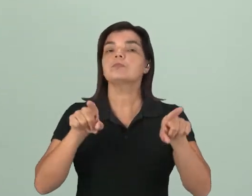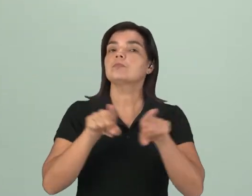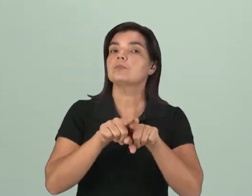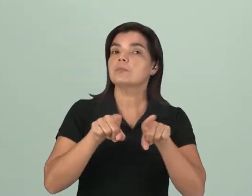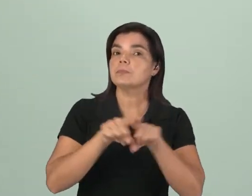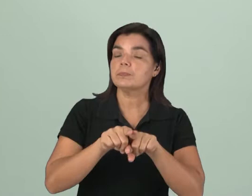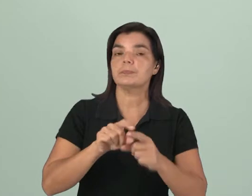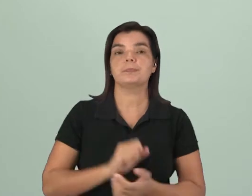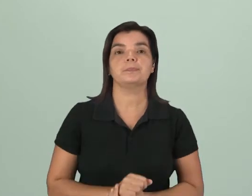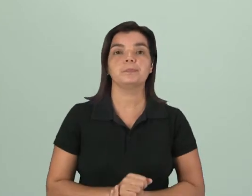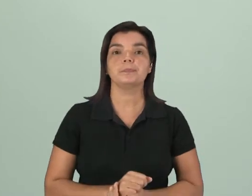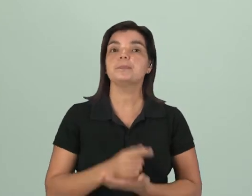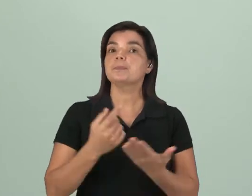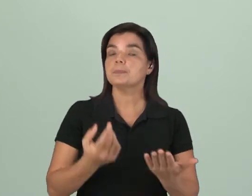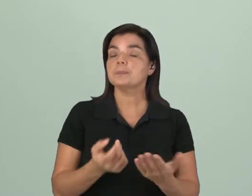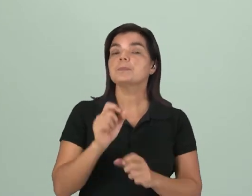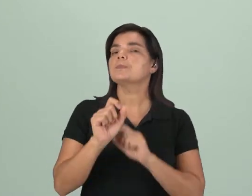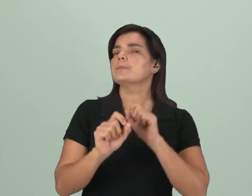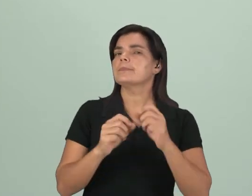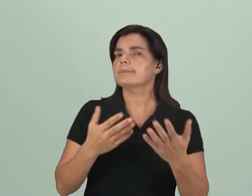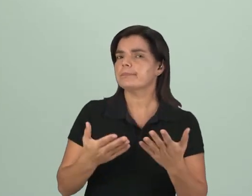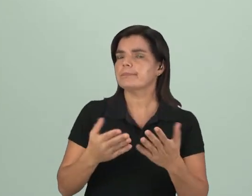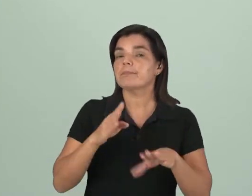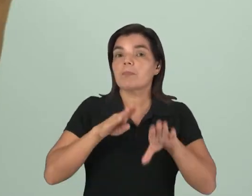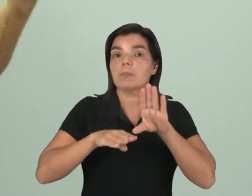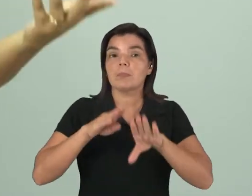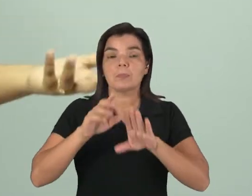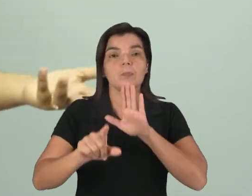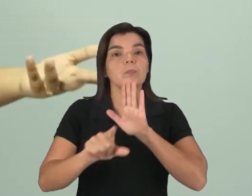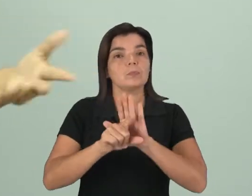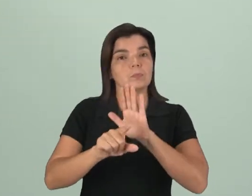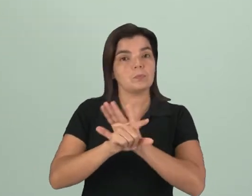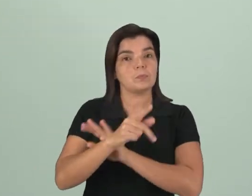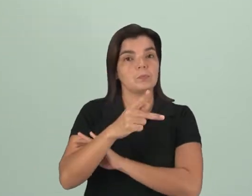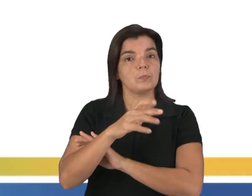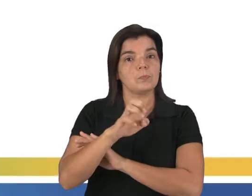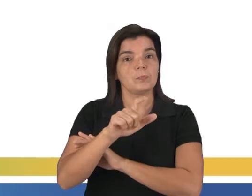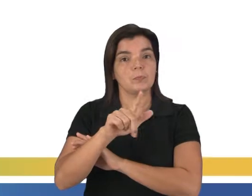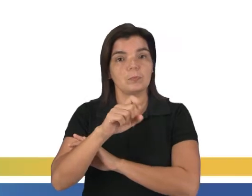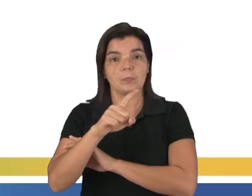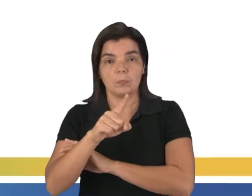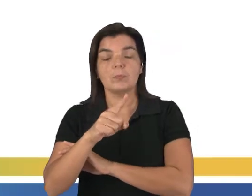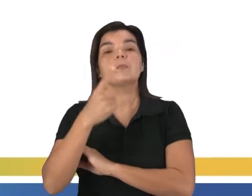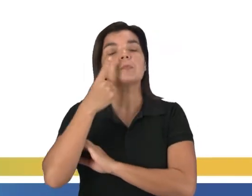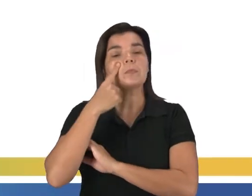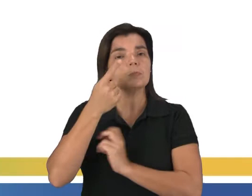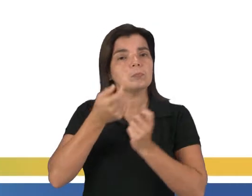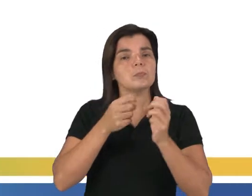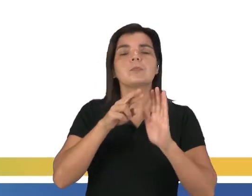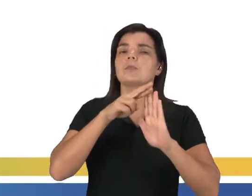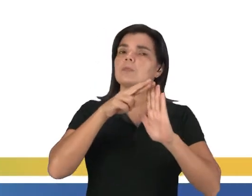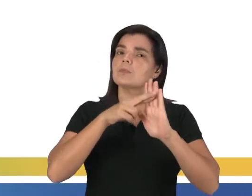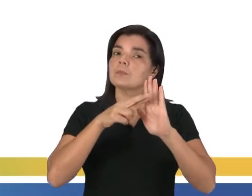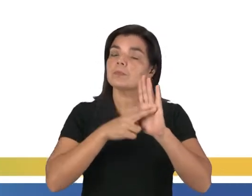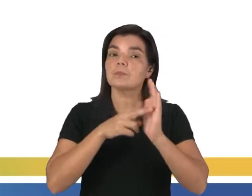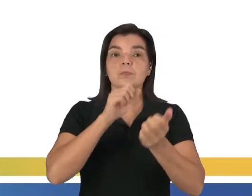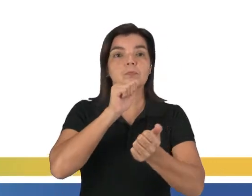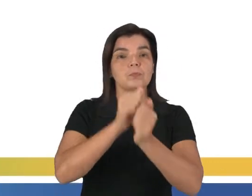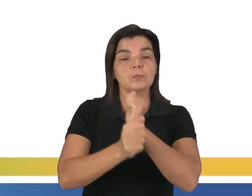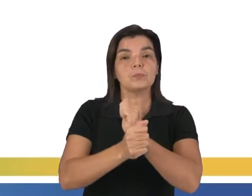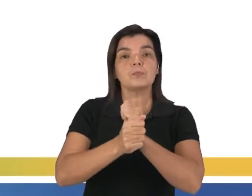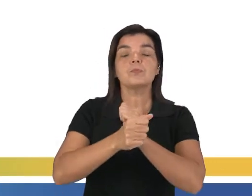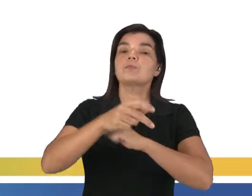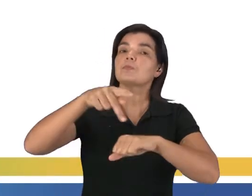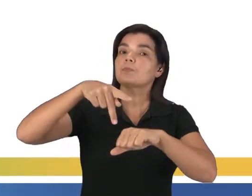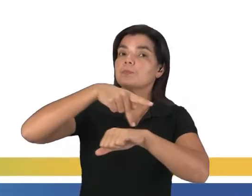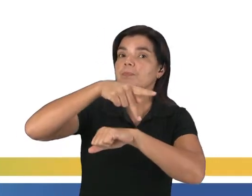também, né? Então a gente vê que, de acordo com a Lei Pelé, né? Ele está regularizando o esporte no nosso